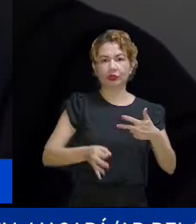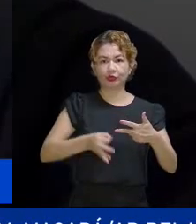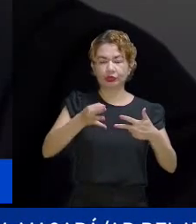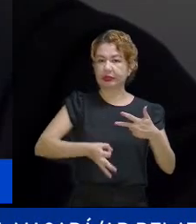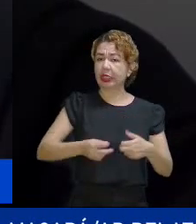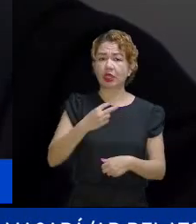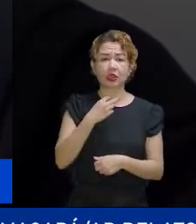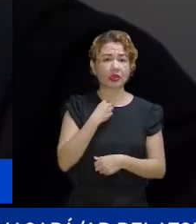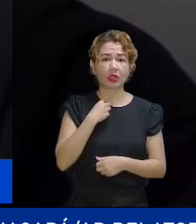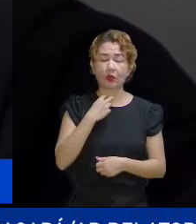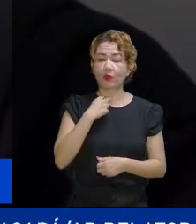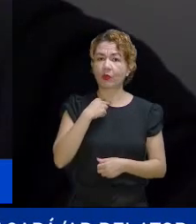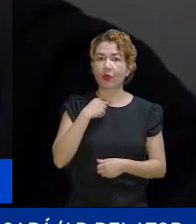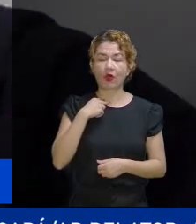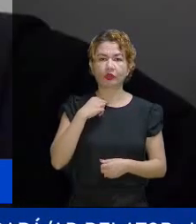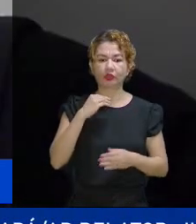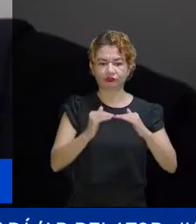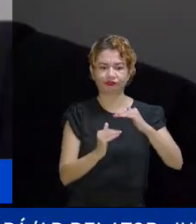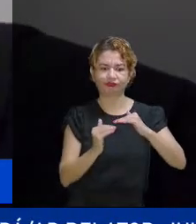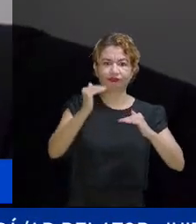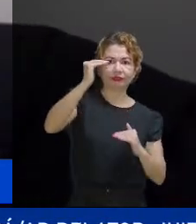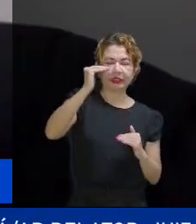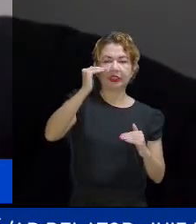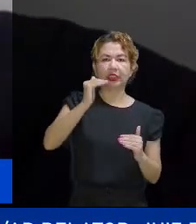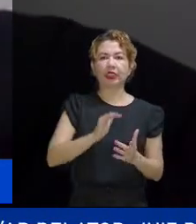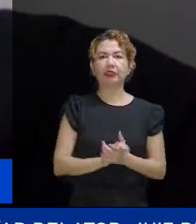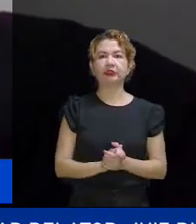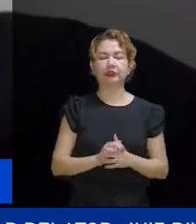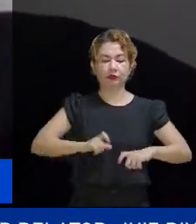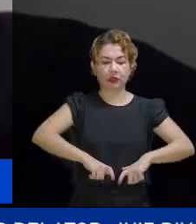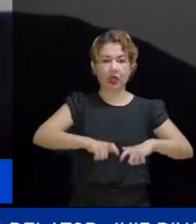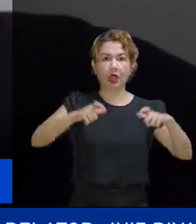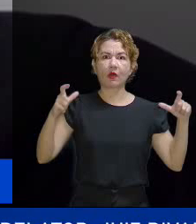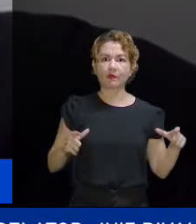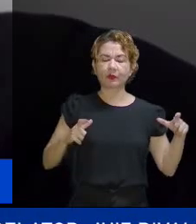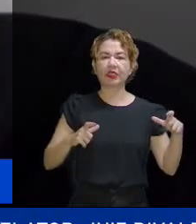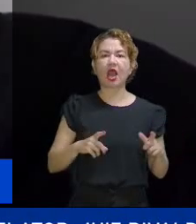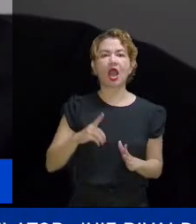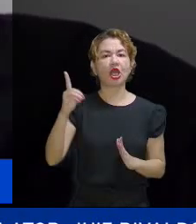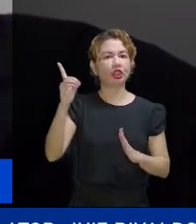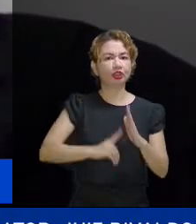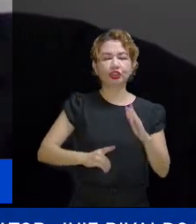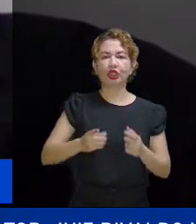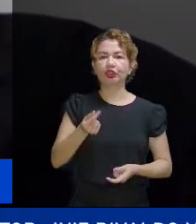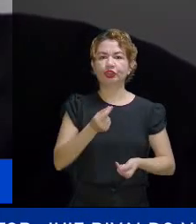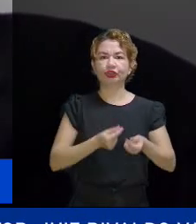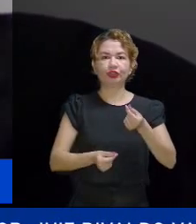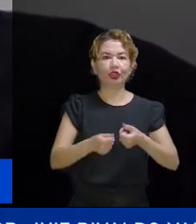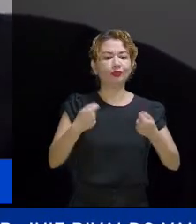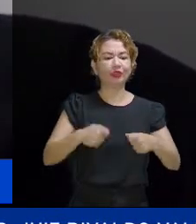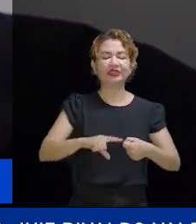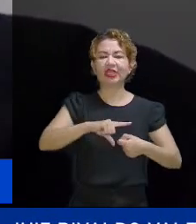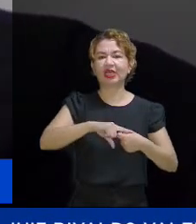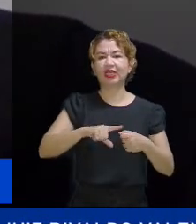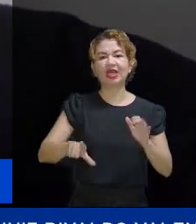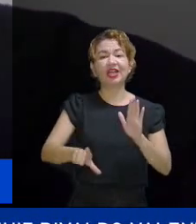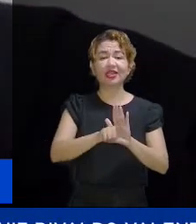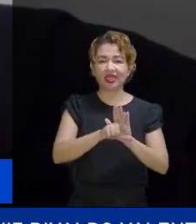a competência legislativa para instituir ou ampliar direitos remuneratórios sem respaldo legal